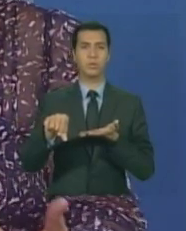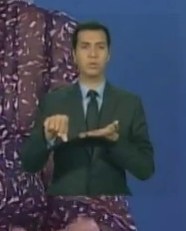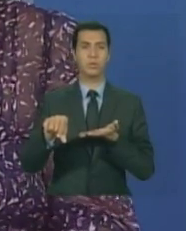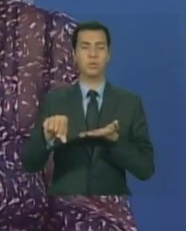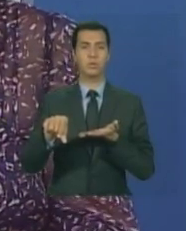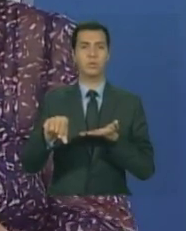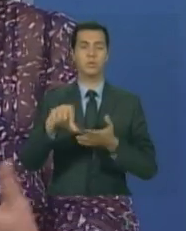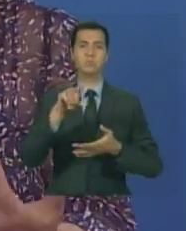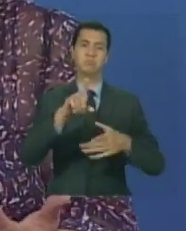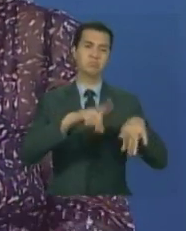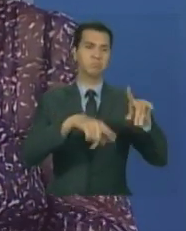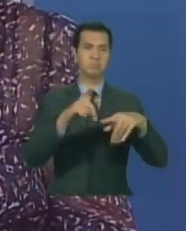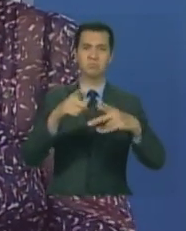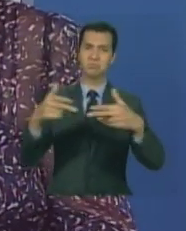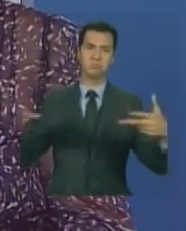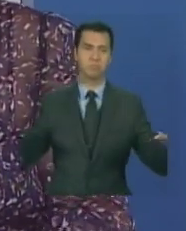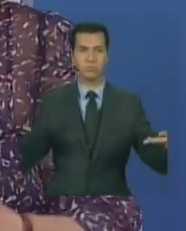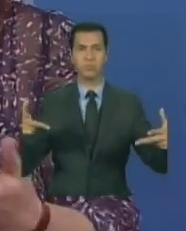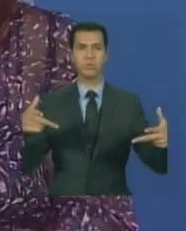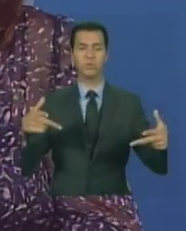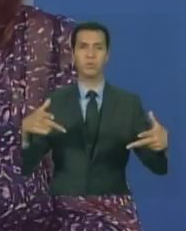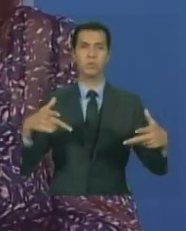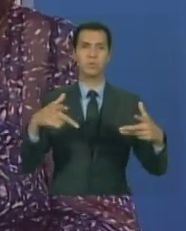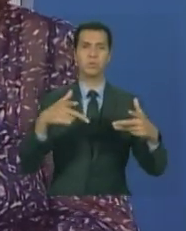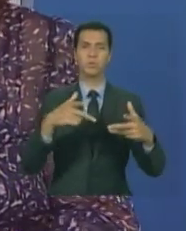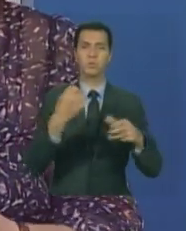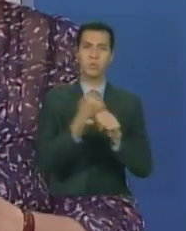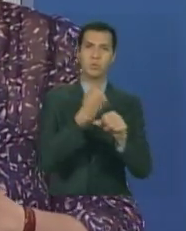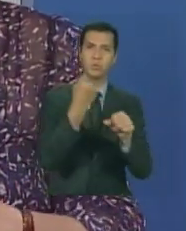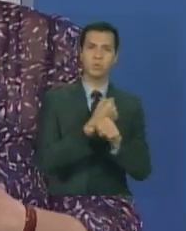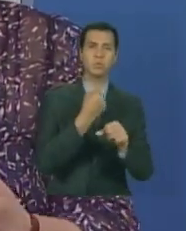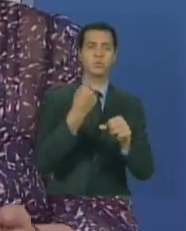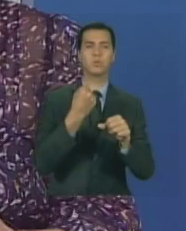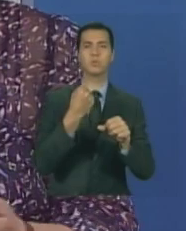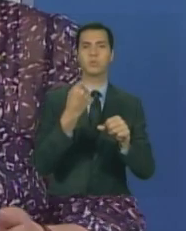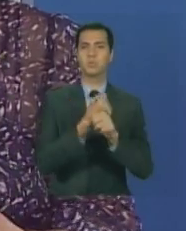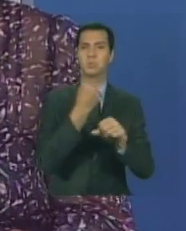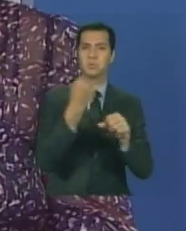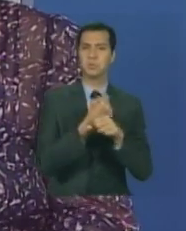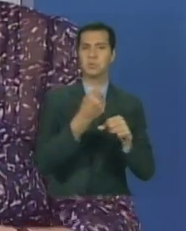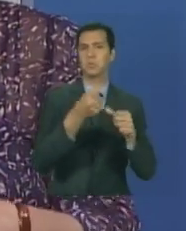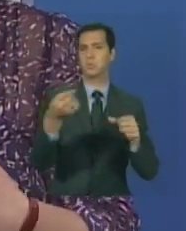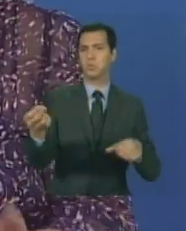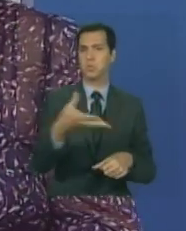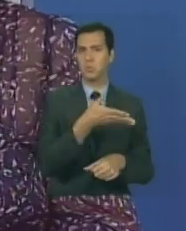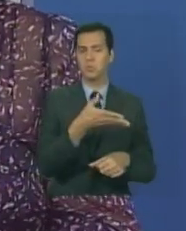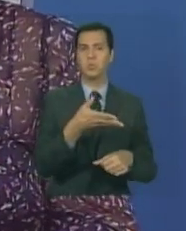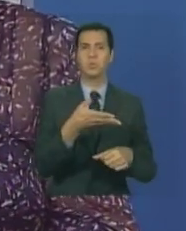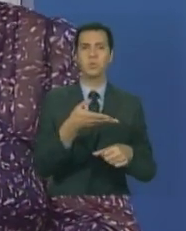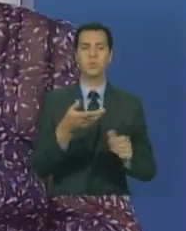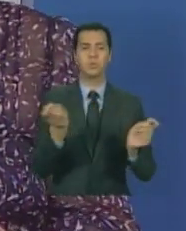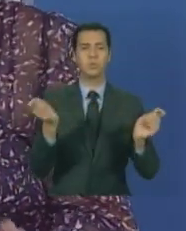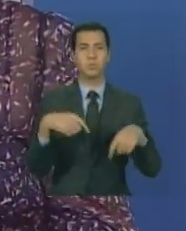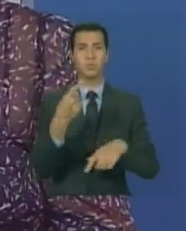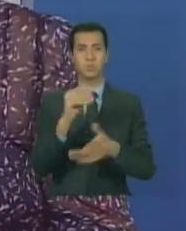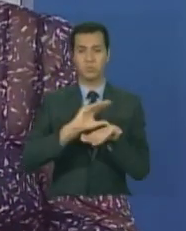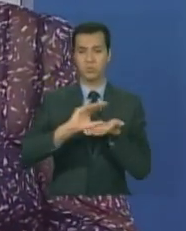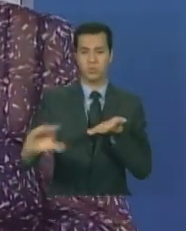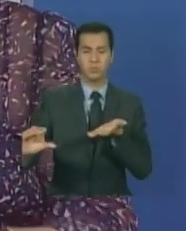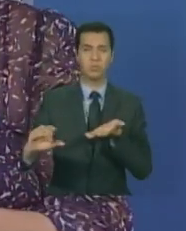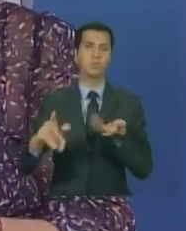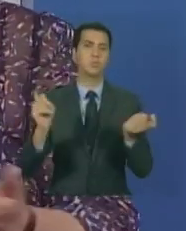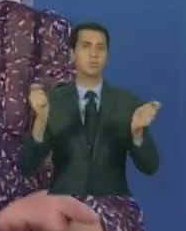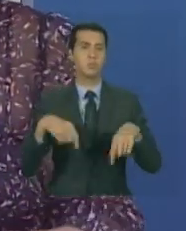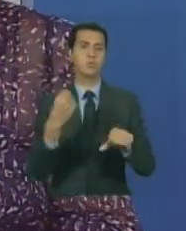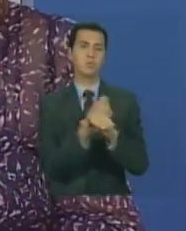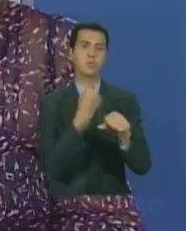dos equipamentos mesmo, fisicamente, né? Seja construindo, possibilitando transferência de recursos para construção